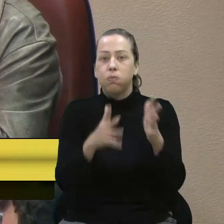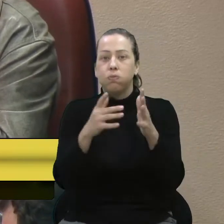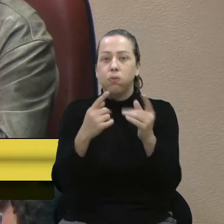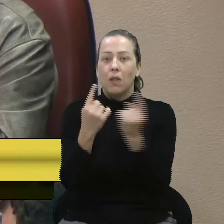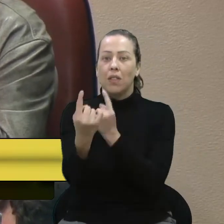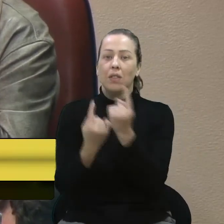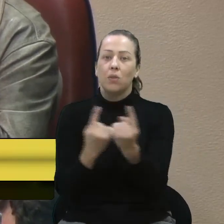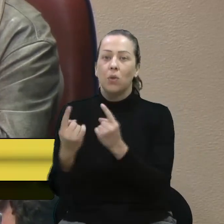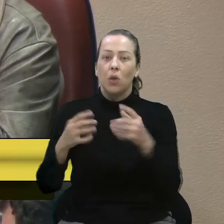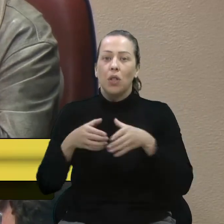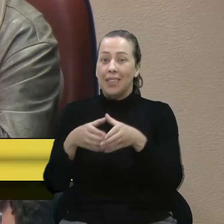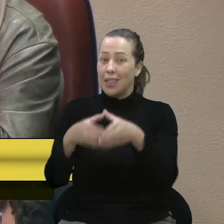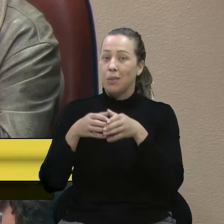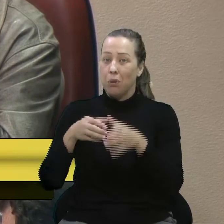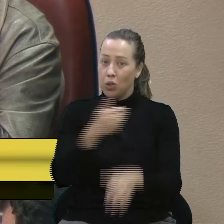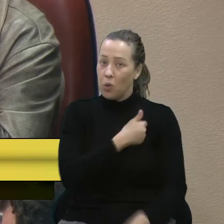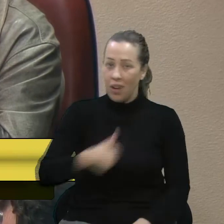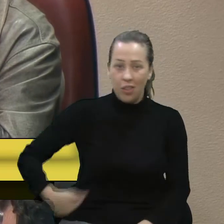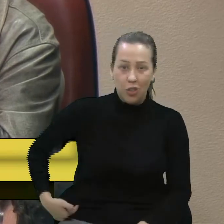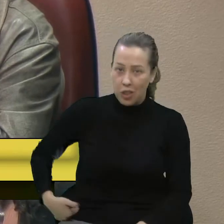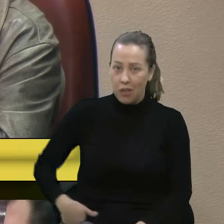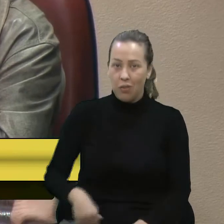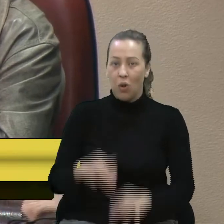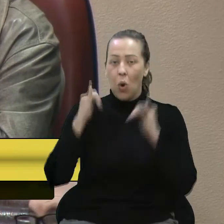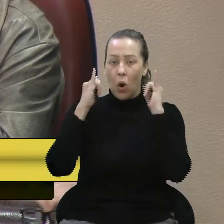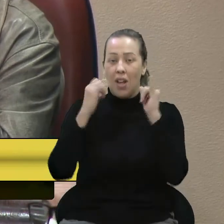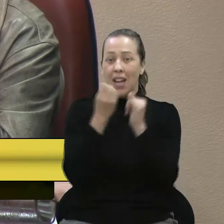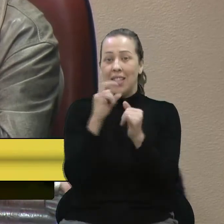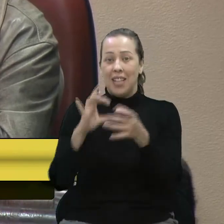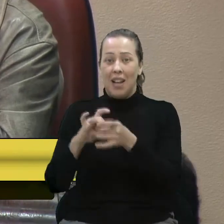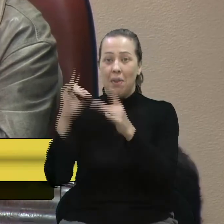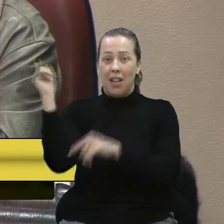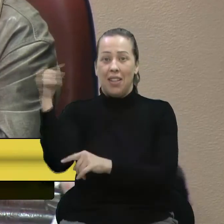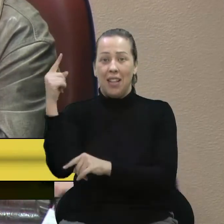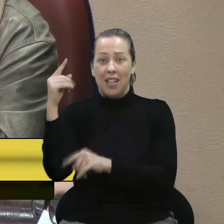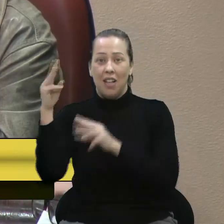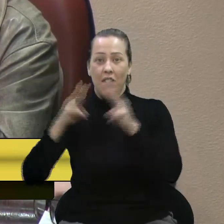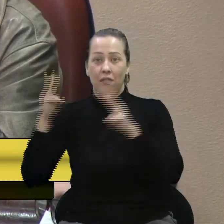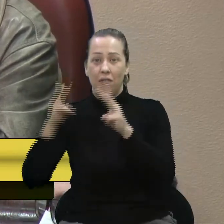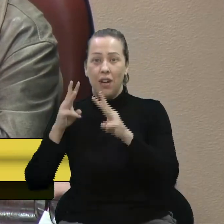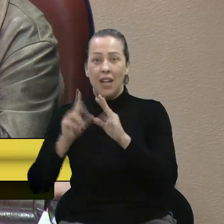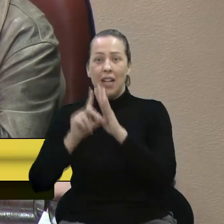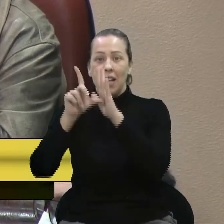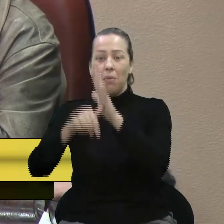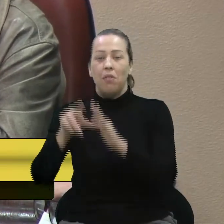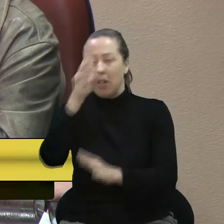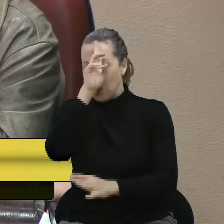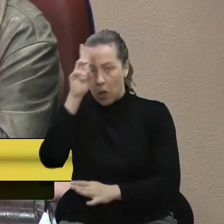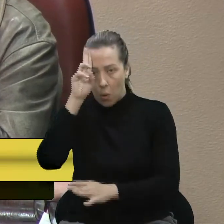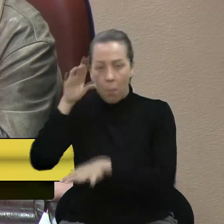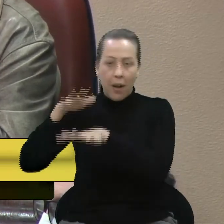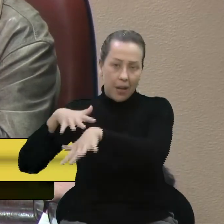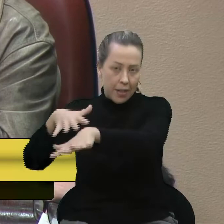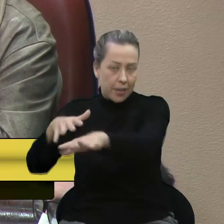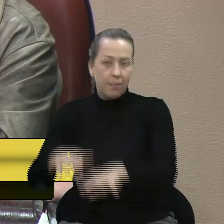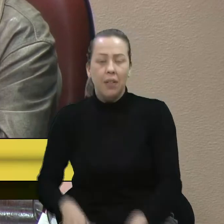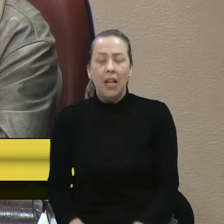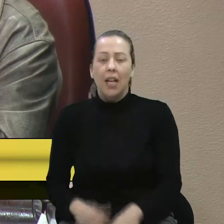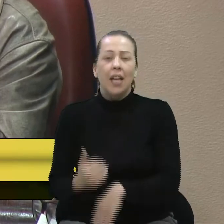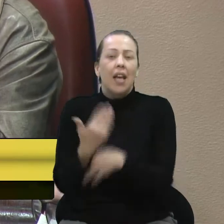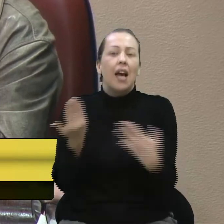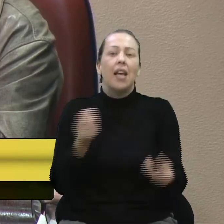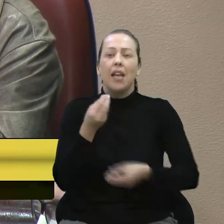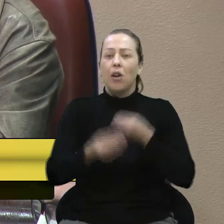transporte coletivo. Se liberar para táxi, para van, logo nós vamos ter o ZUP, logo nós vamos ter... E aí,